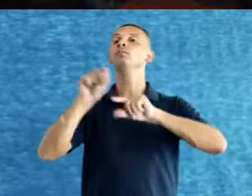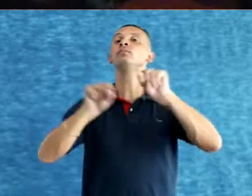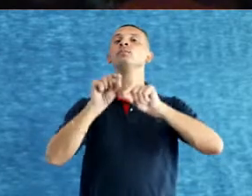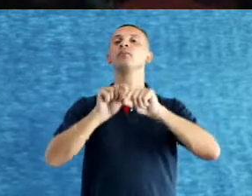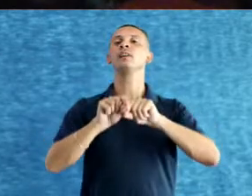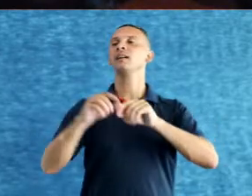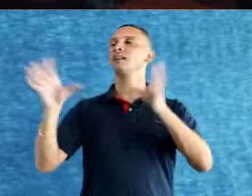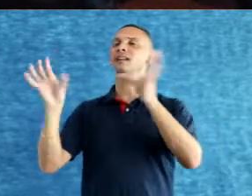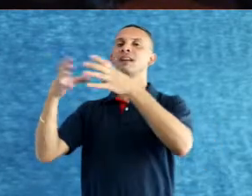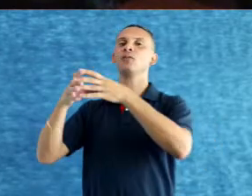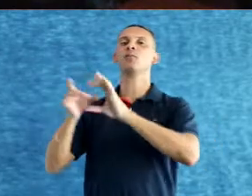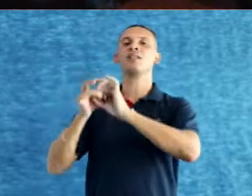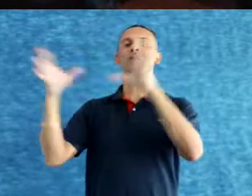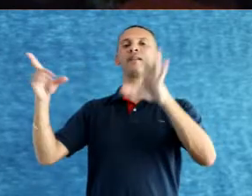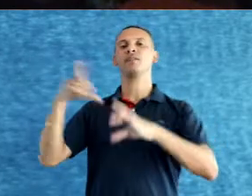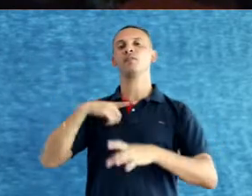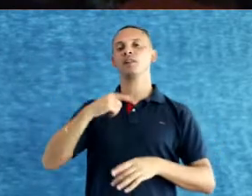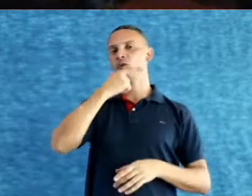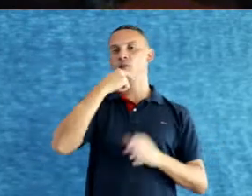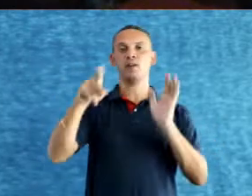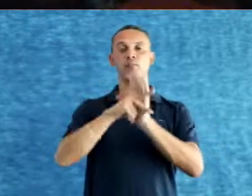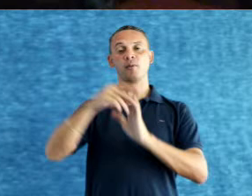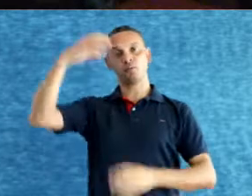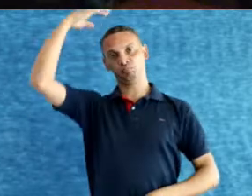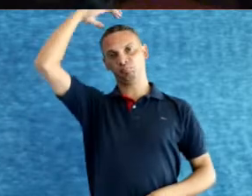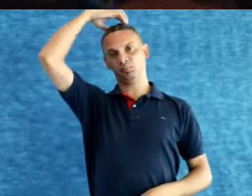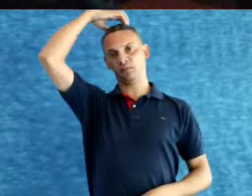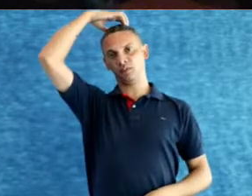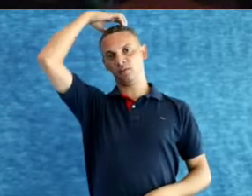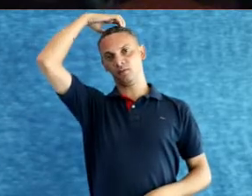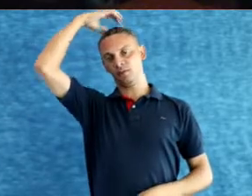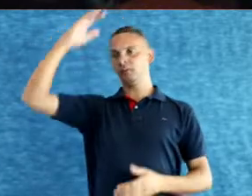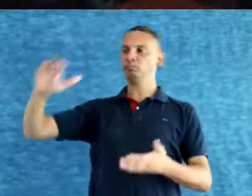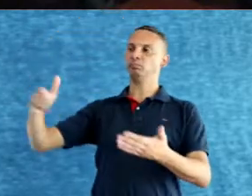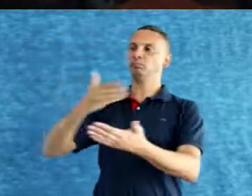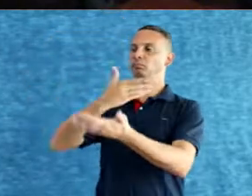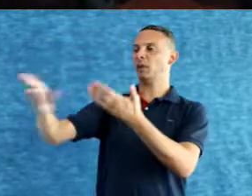essa história documentada pelo prefácio. Não chama de prefácio, chama avant-propos.